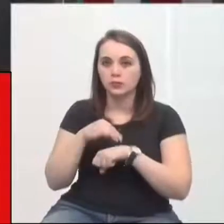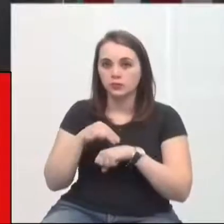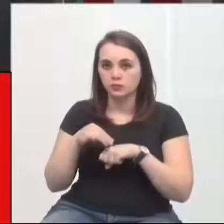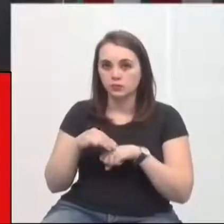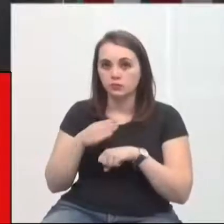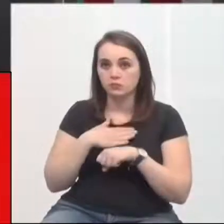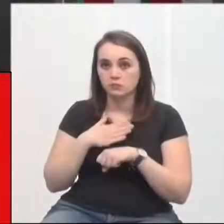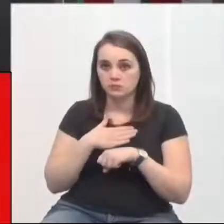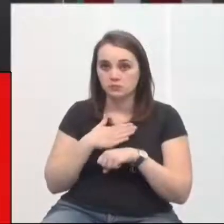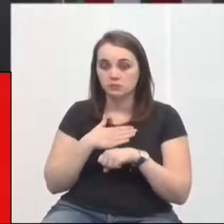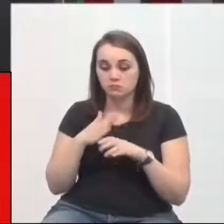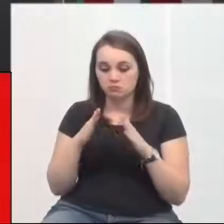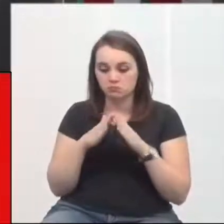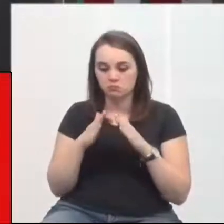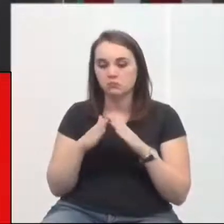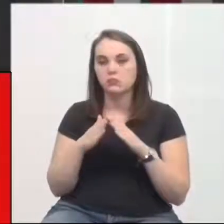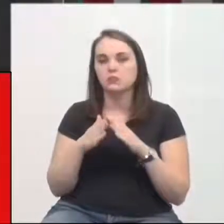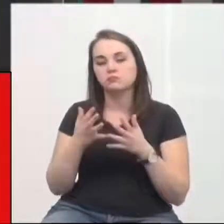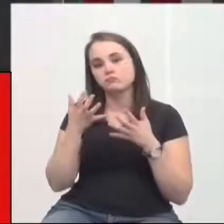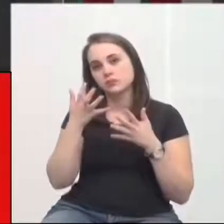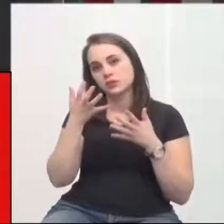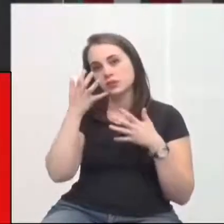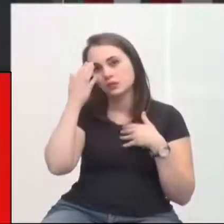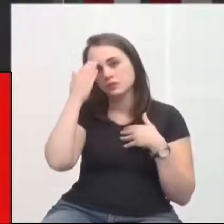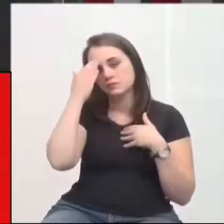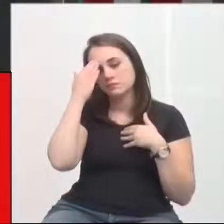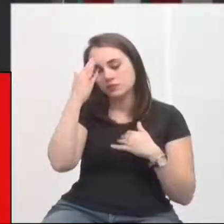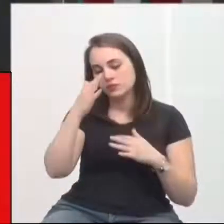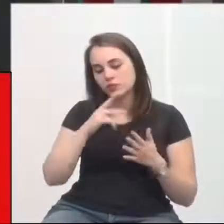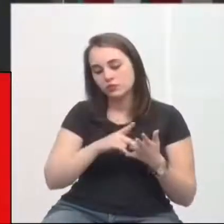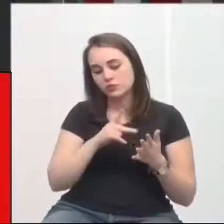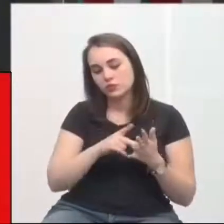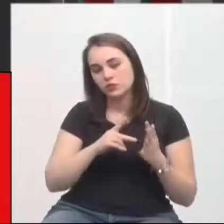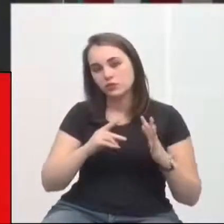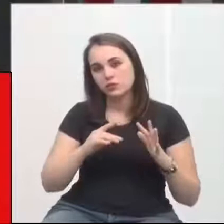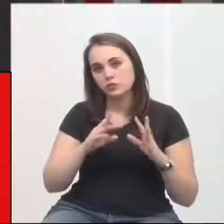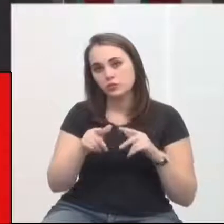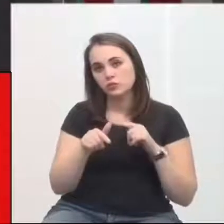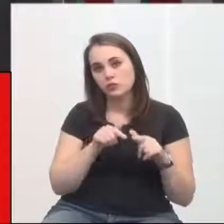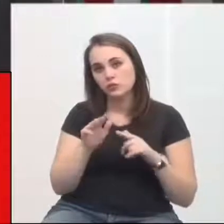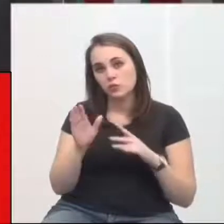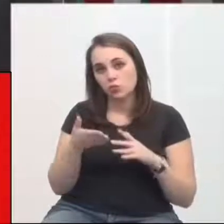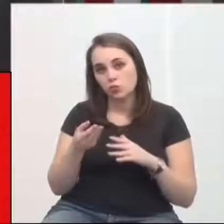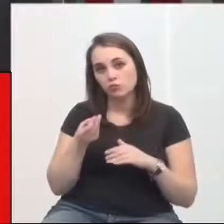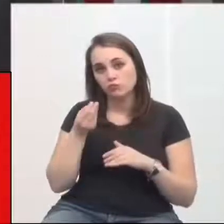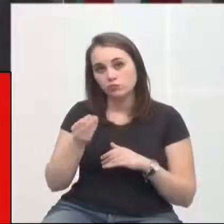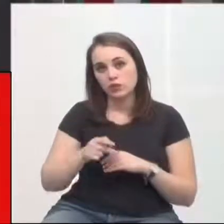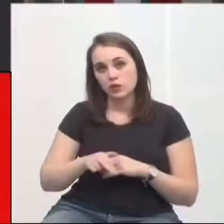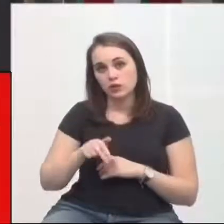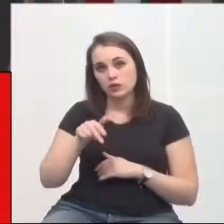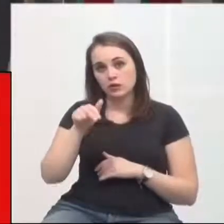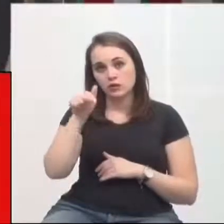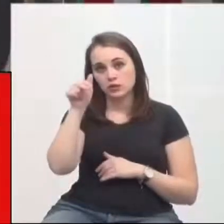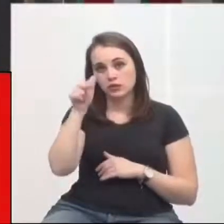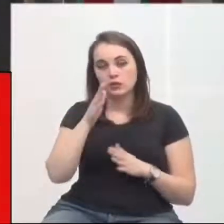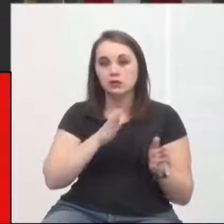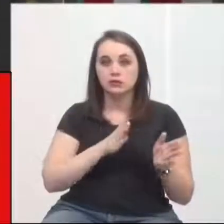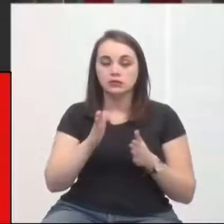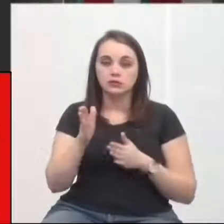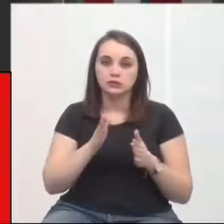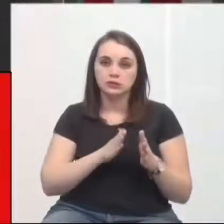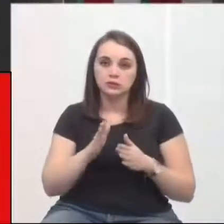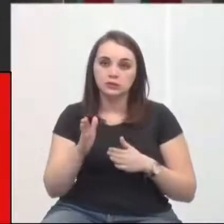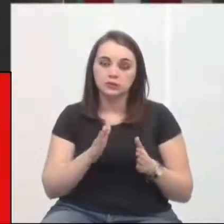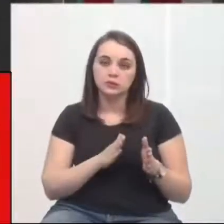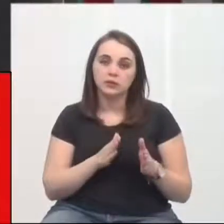bairro, queremos agradecer pelas obras. Hoje já entregue a escadaria que dá acesso, que atravessa a